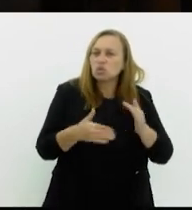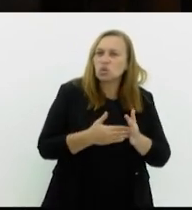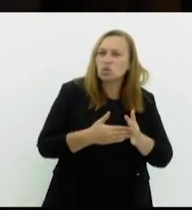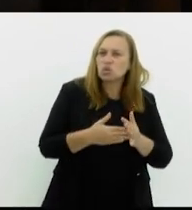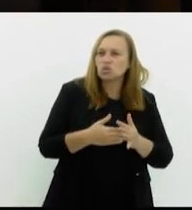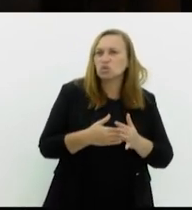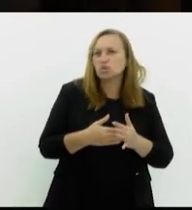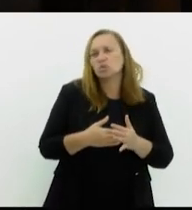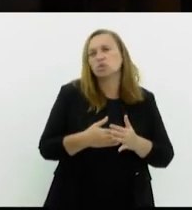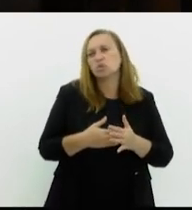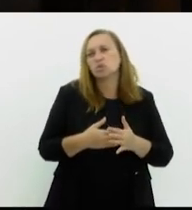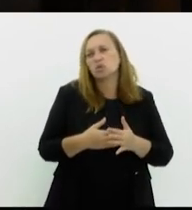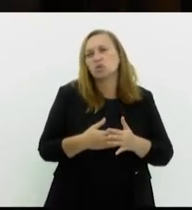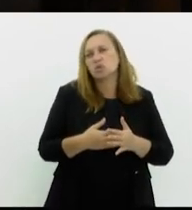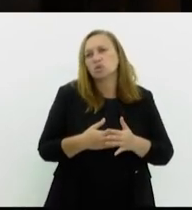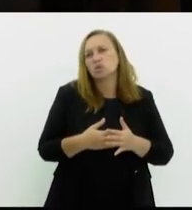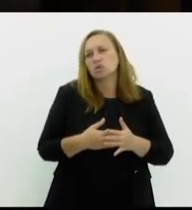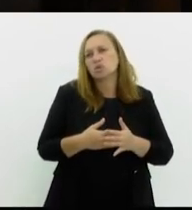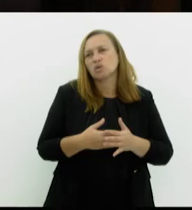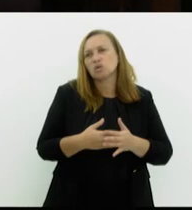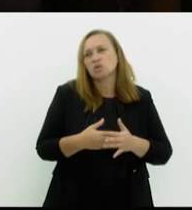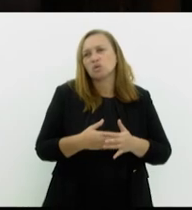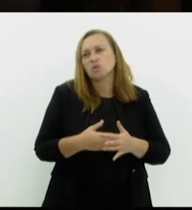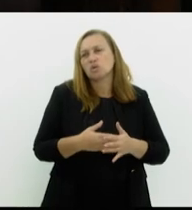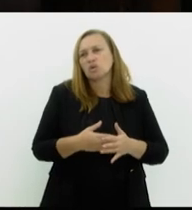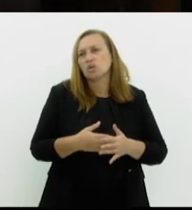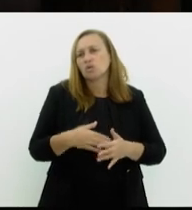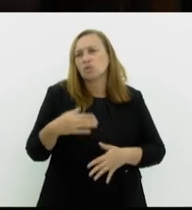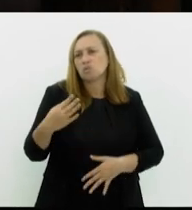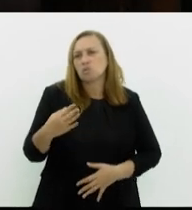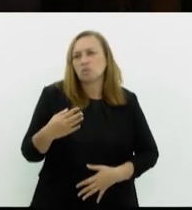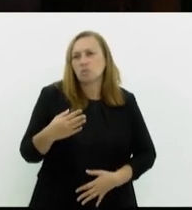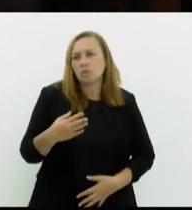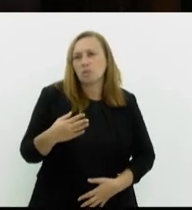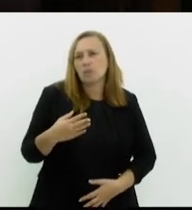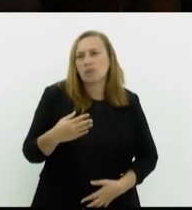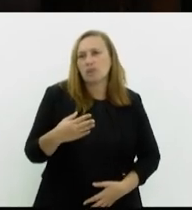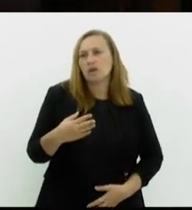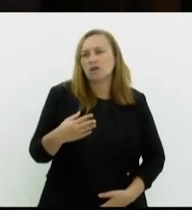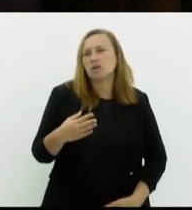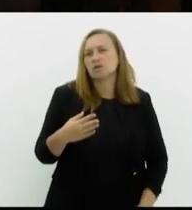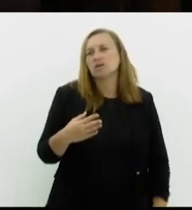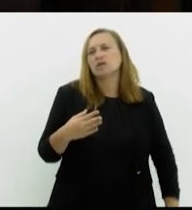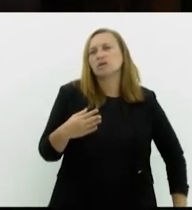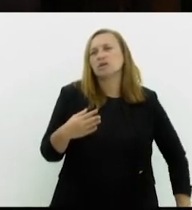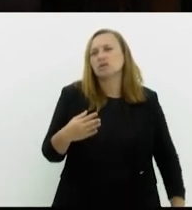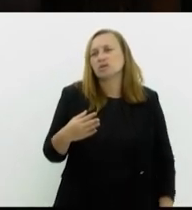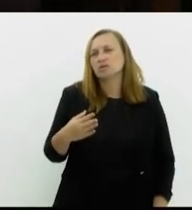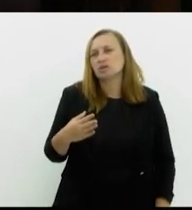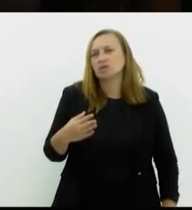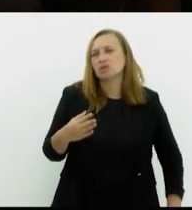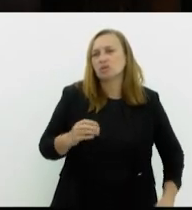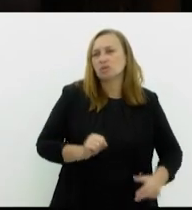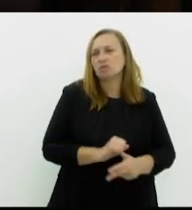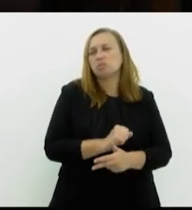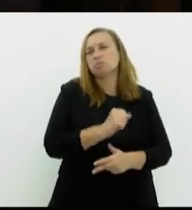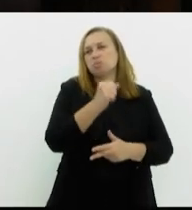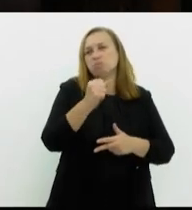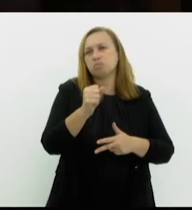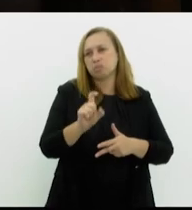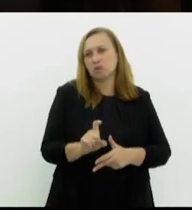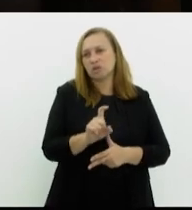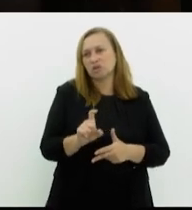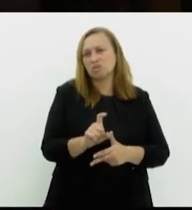aquilo que a gente, infelizmente, não teve pelo poder público municipal. Então, população de São João de